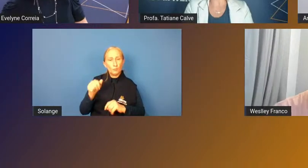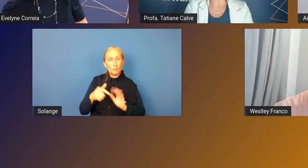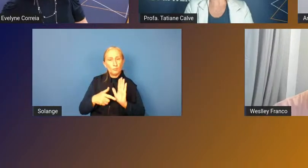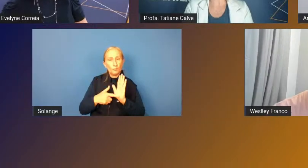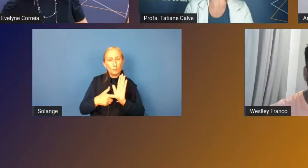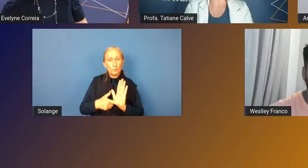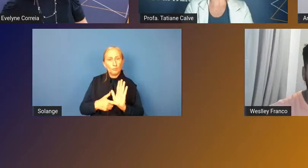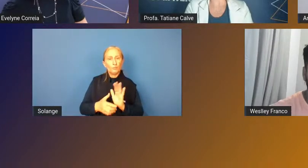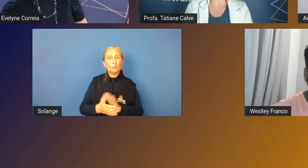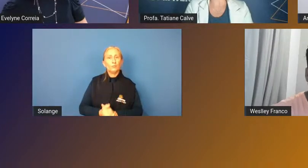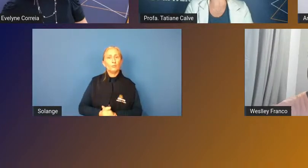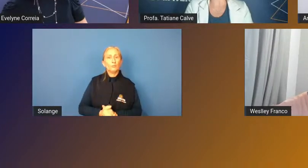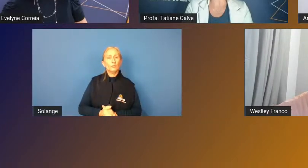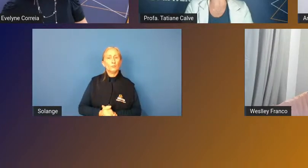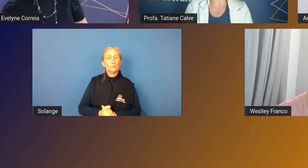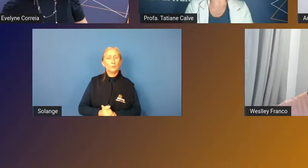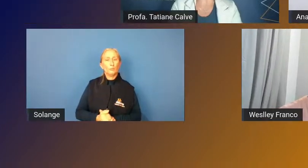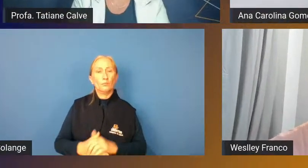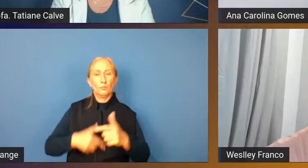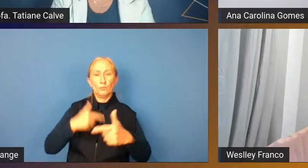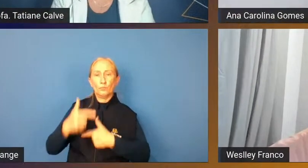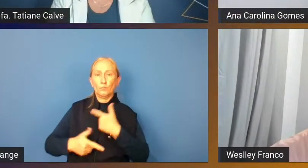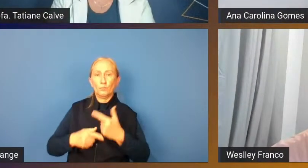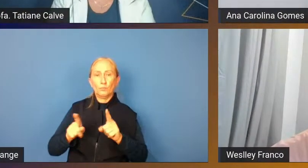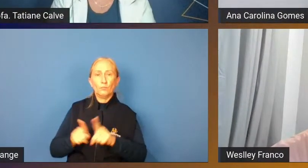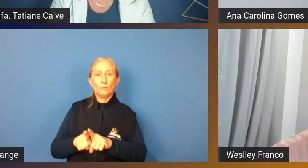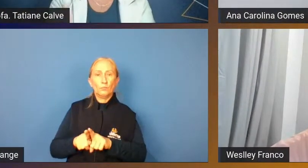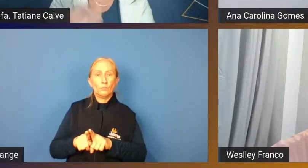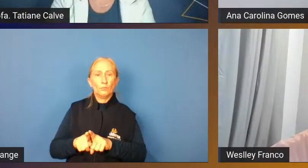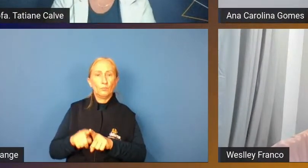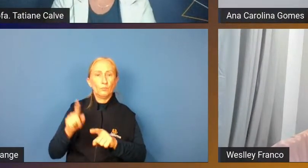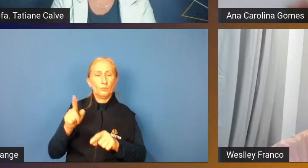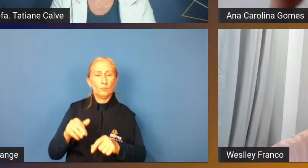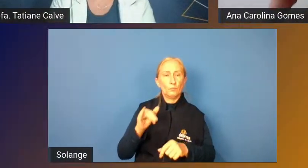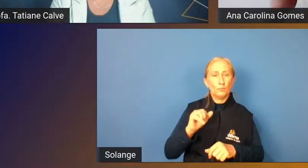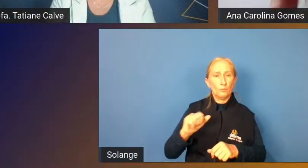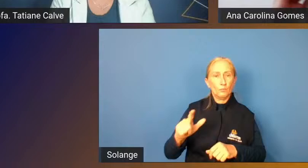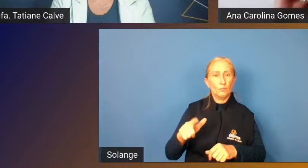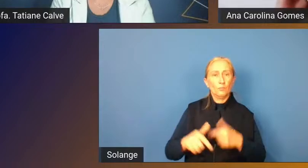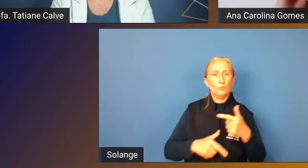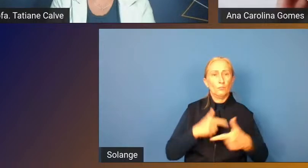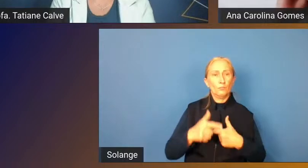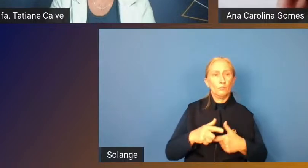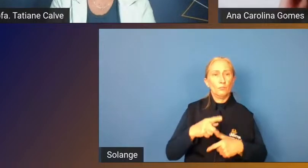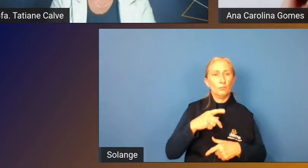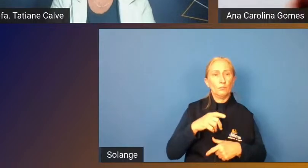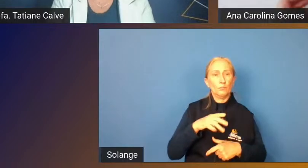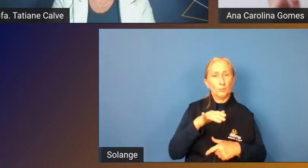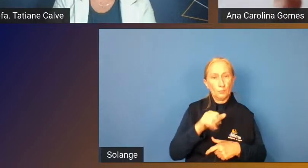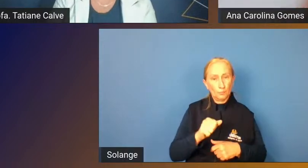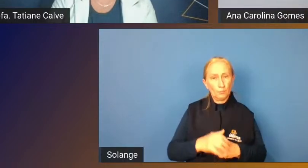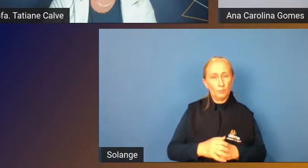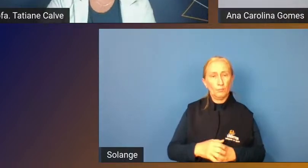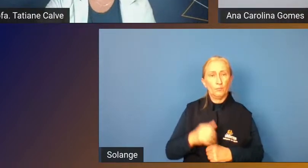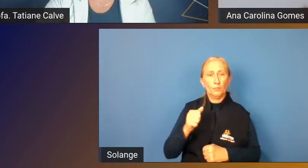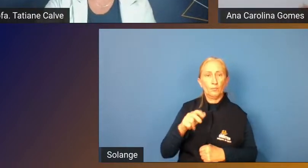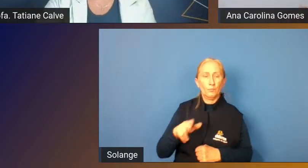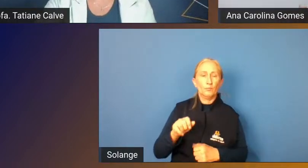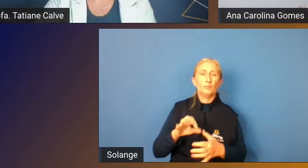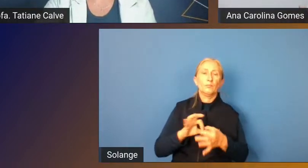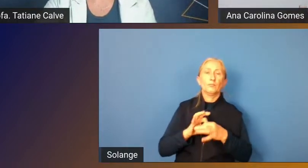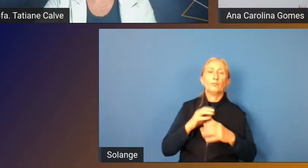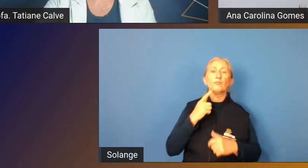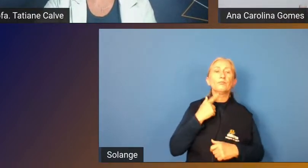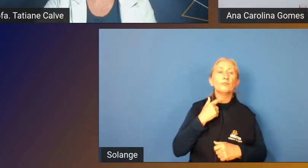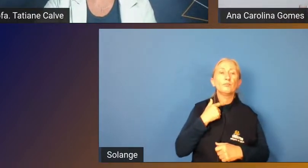da Ana com o seu trabalho e depois eu finalizo com o trabalho da Paloma Ana fique à vontade